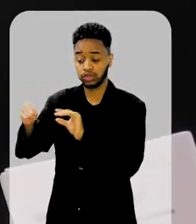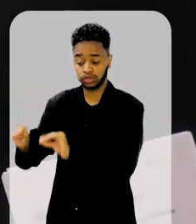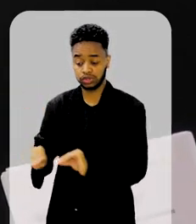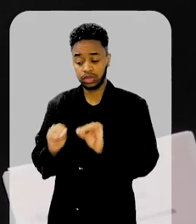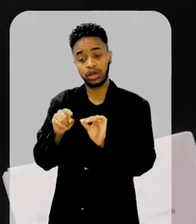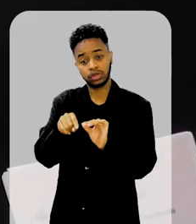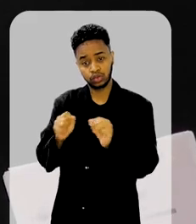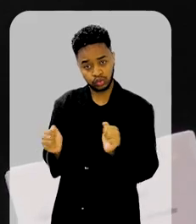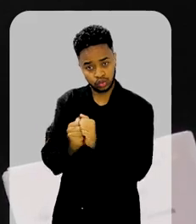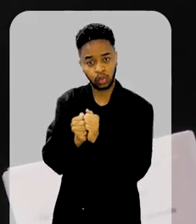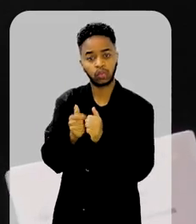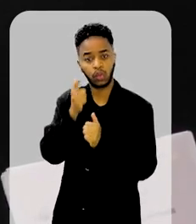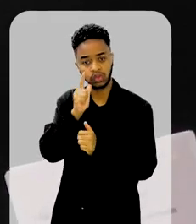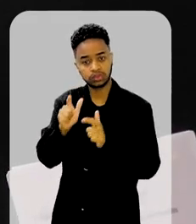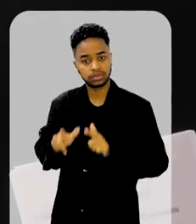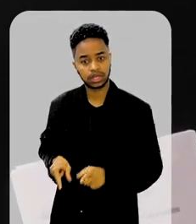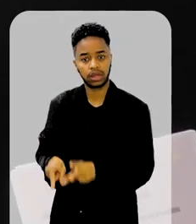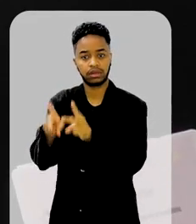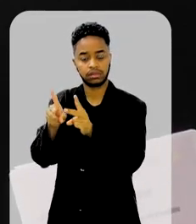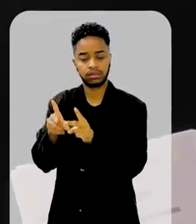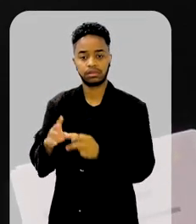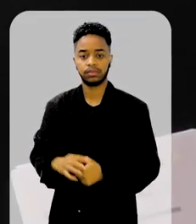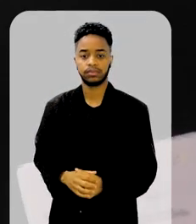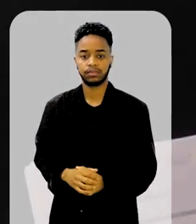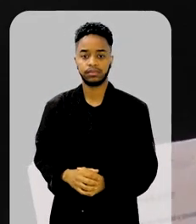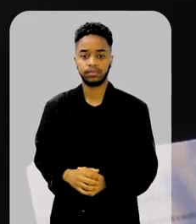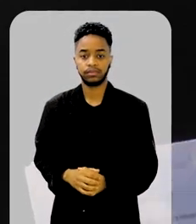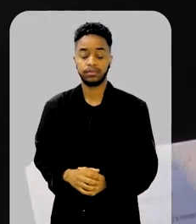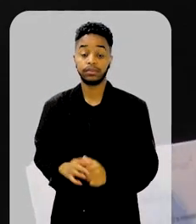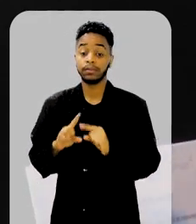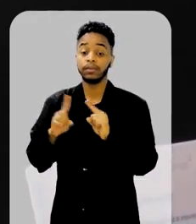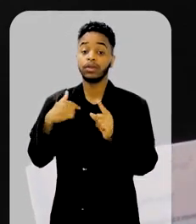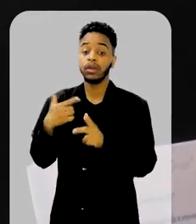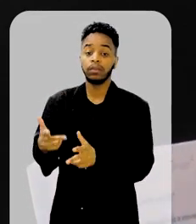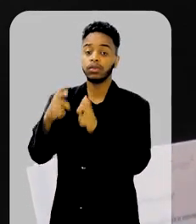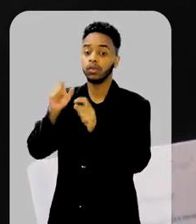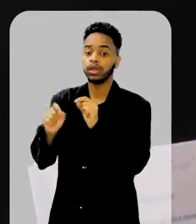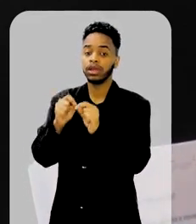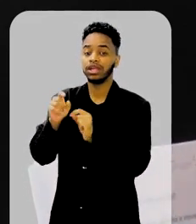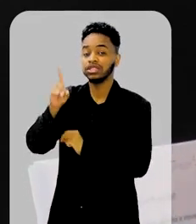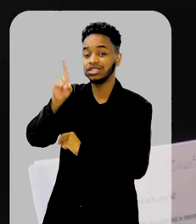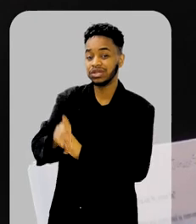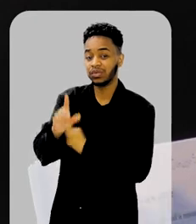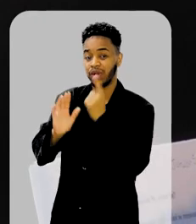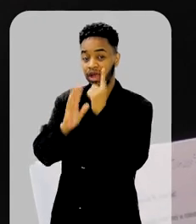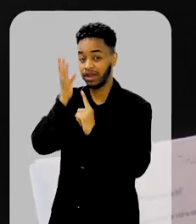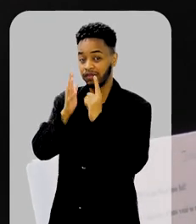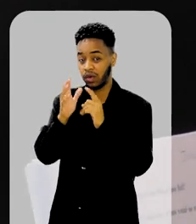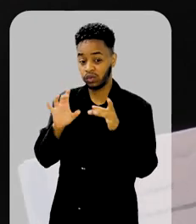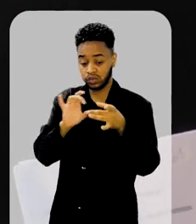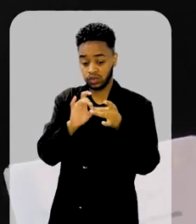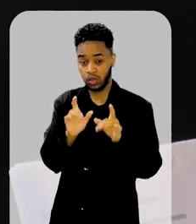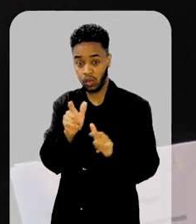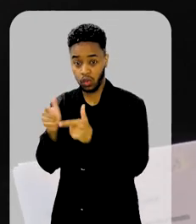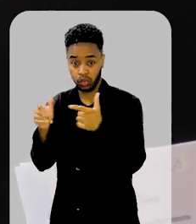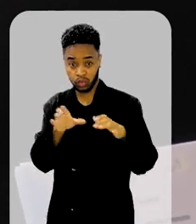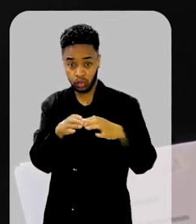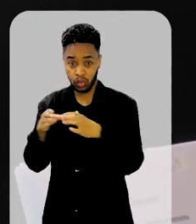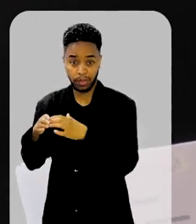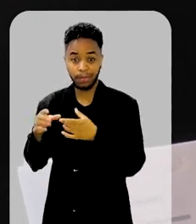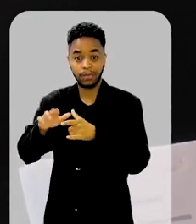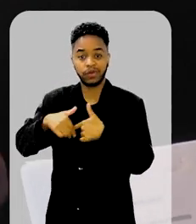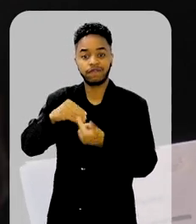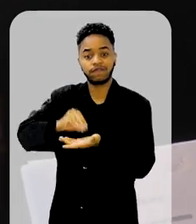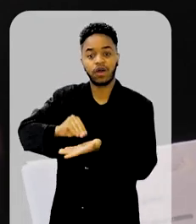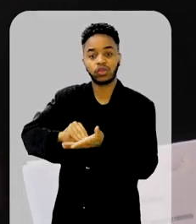fazer paralelo ali esse enlace vai caminhar até se tornar um mas eu vejo que pra direção de carnaval nos outros grupos é você